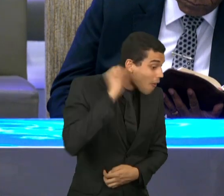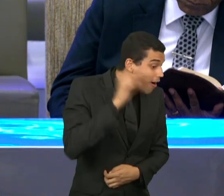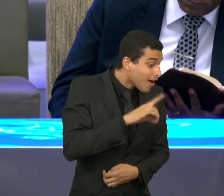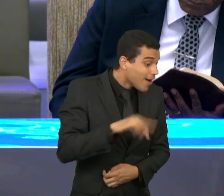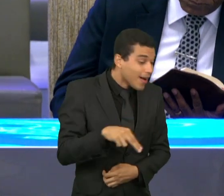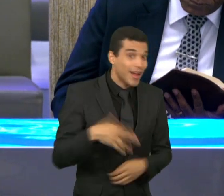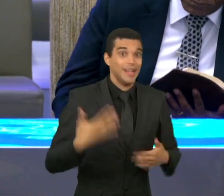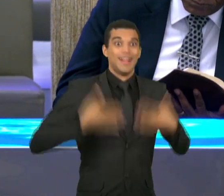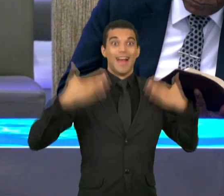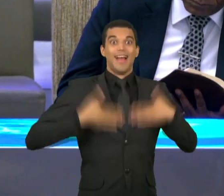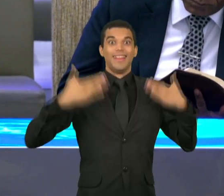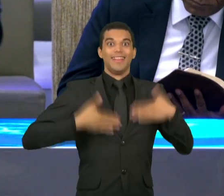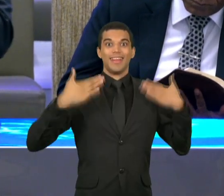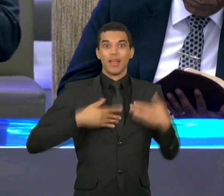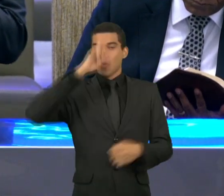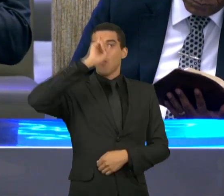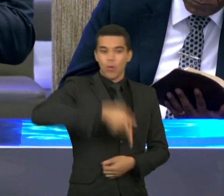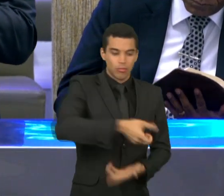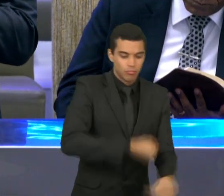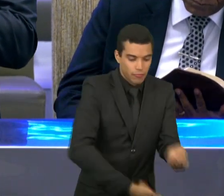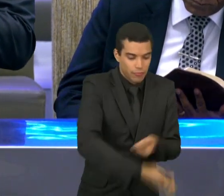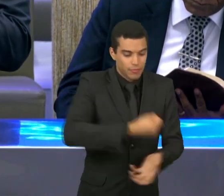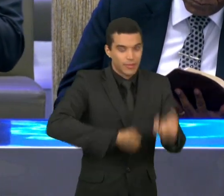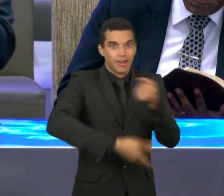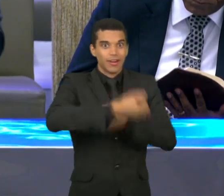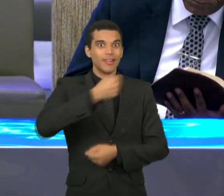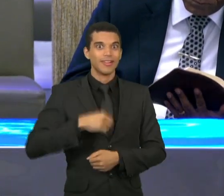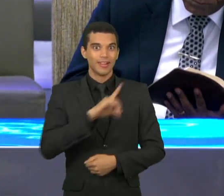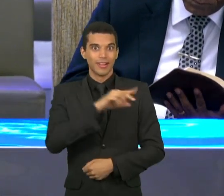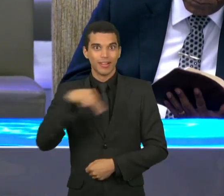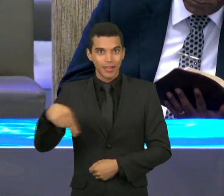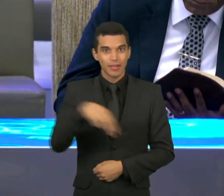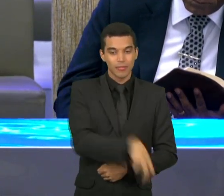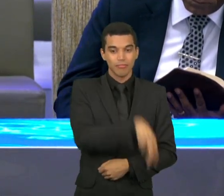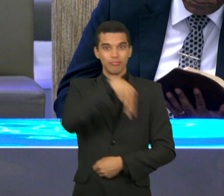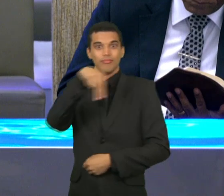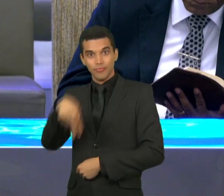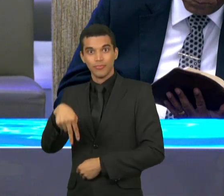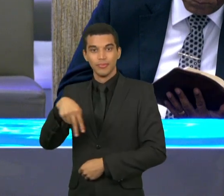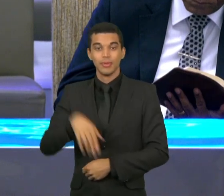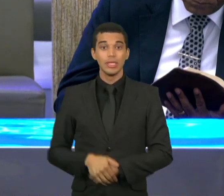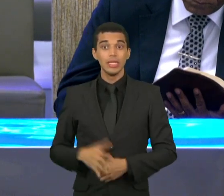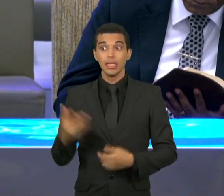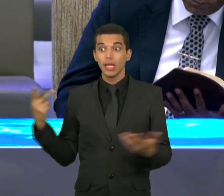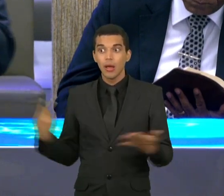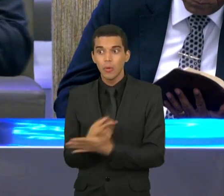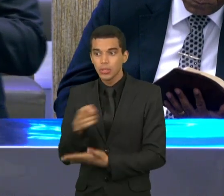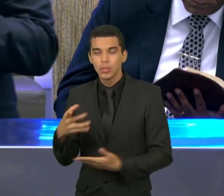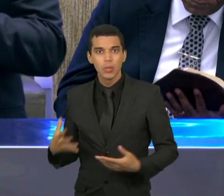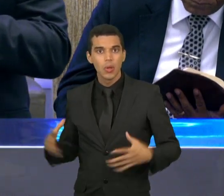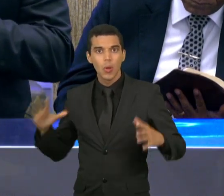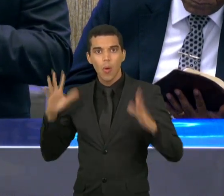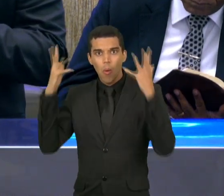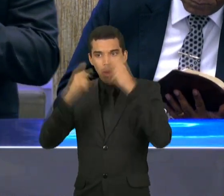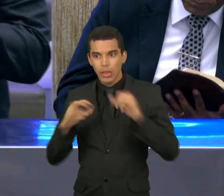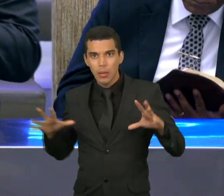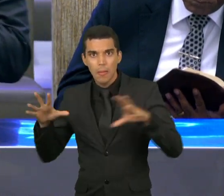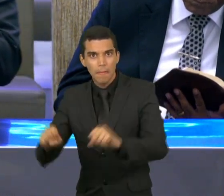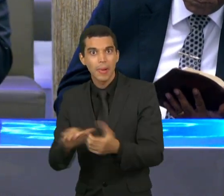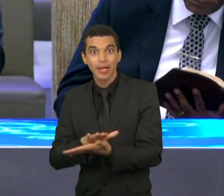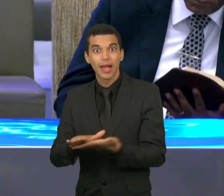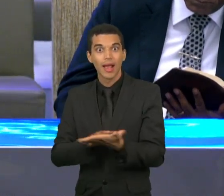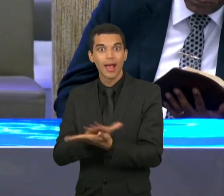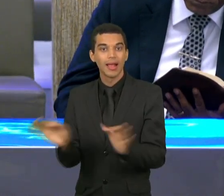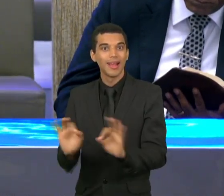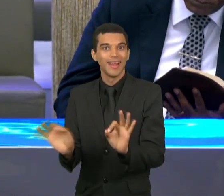tirar a Daniel da cova. Assim foi tirado Daniel da cova, e nenhum dano se achou nele, porque crera